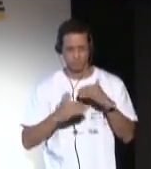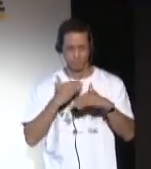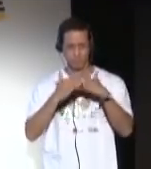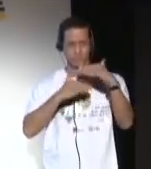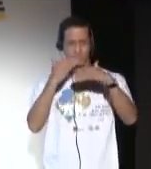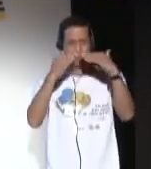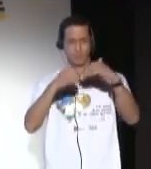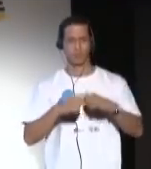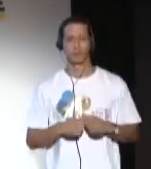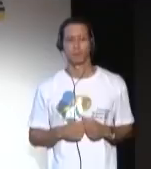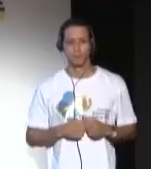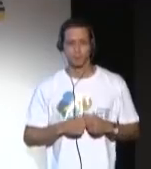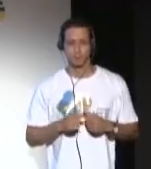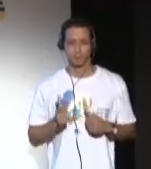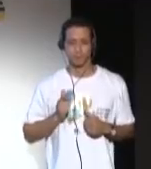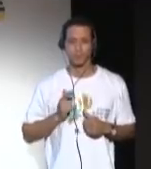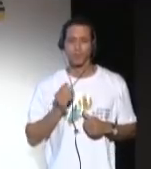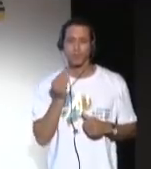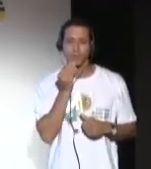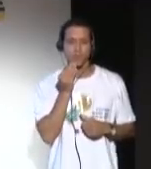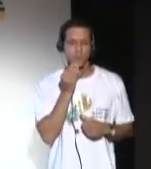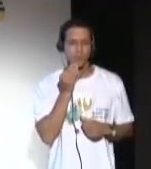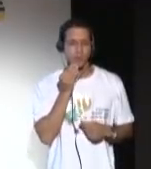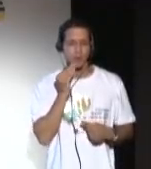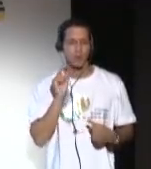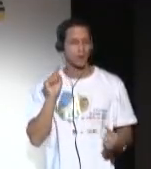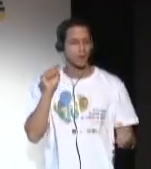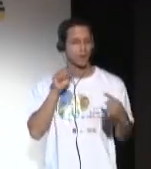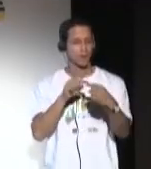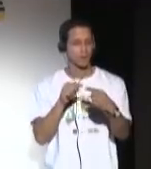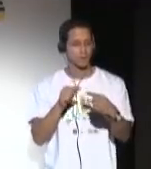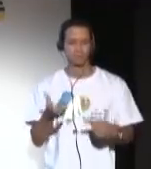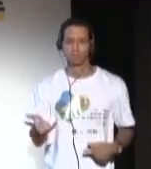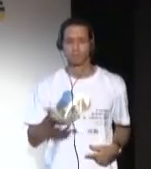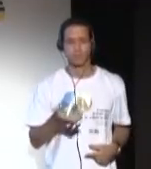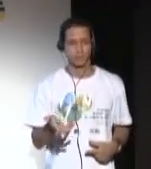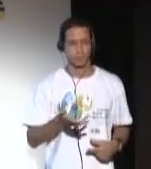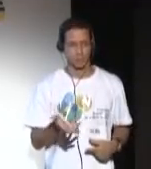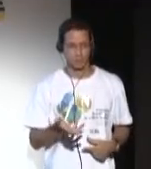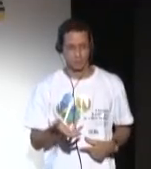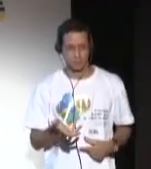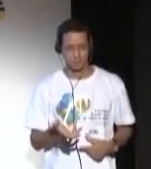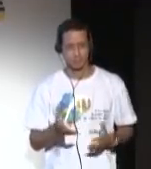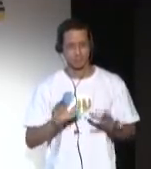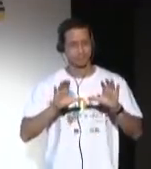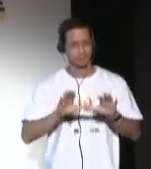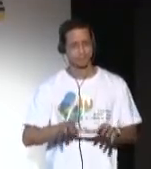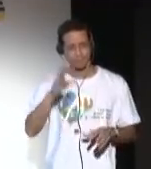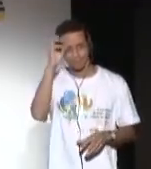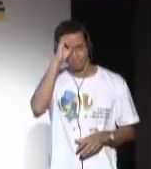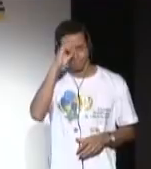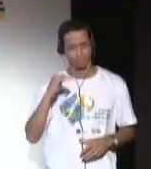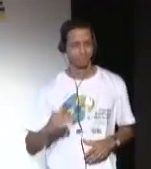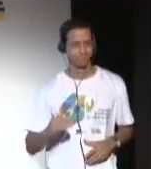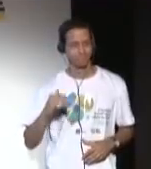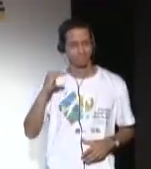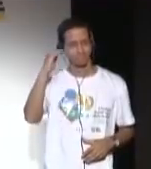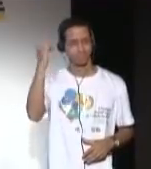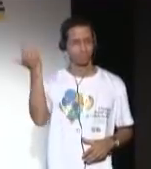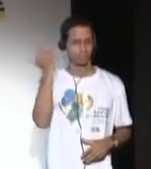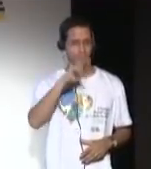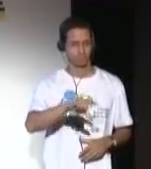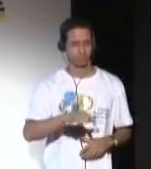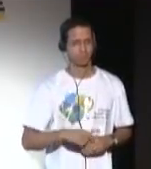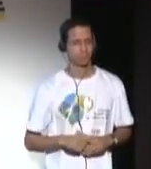seu desempenho. E existe a oportunidade de aplicar essa informação imediatamente. Assim, o aprendizado se eleva muito. Então, se